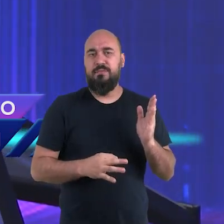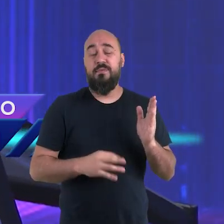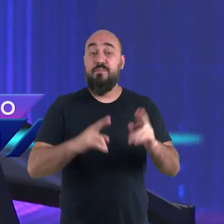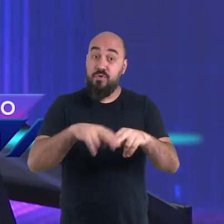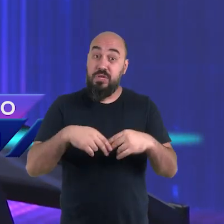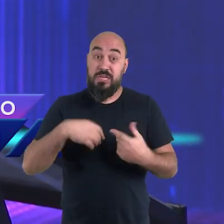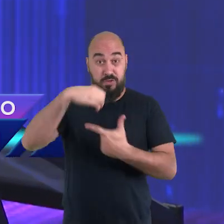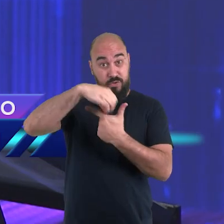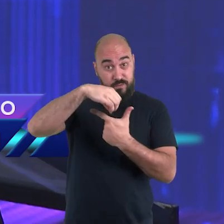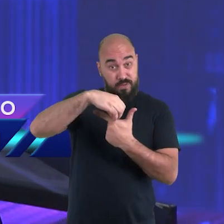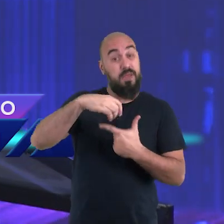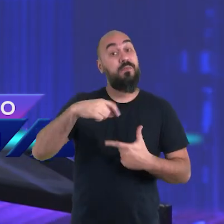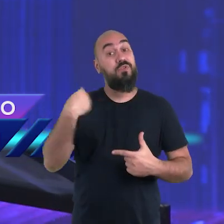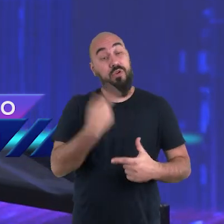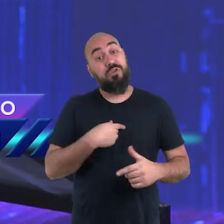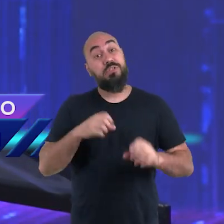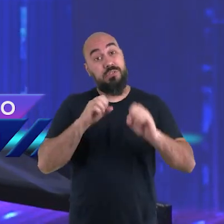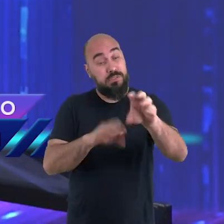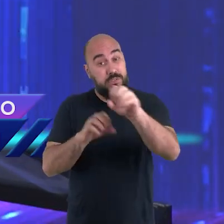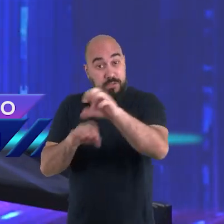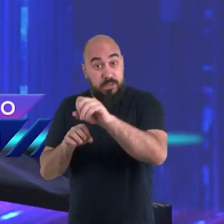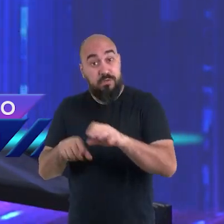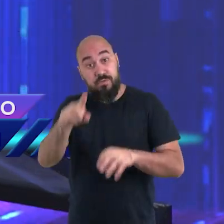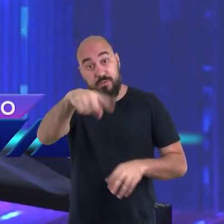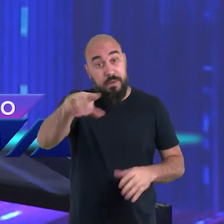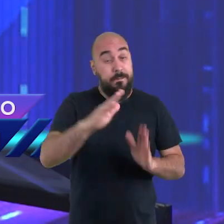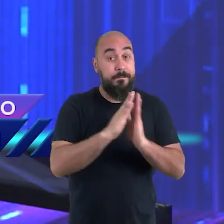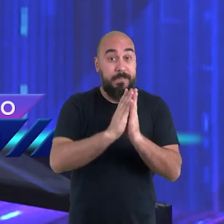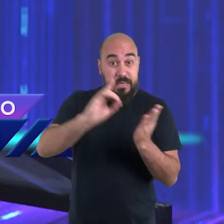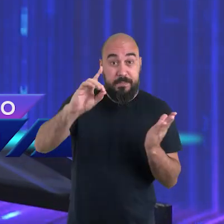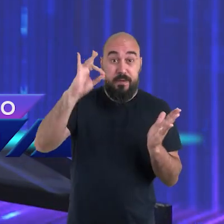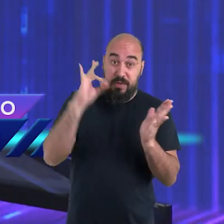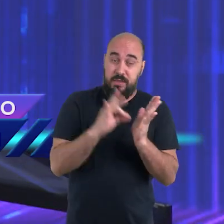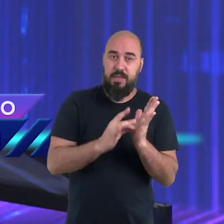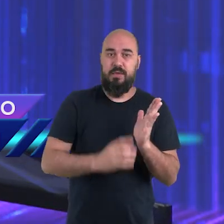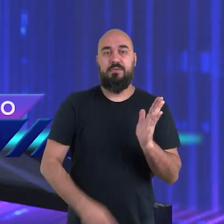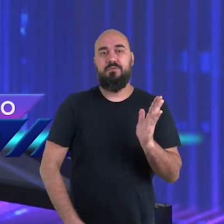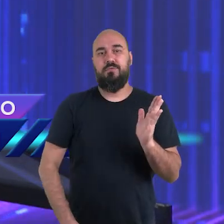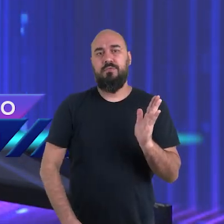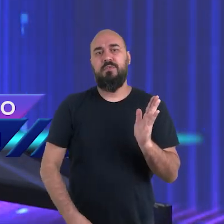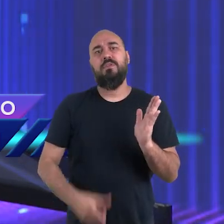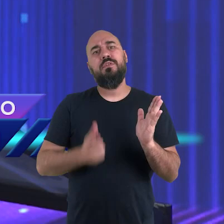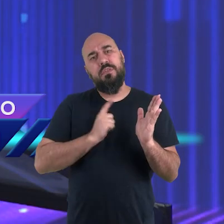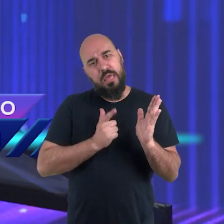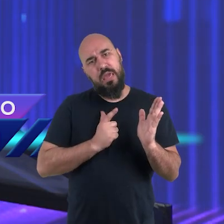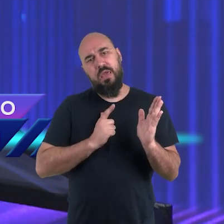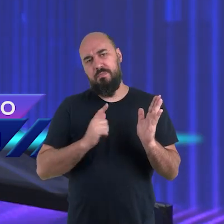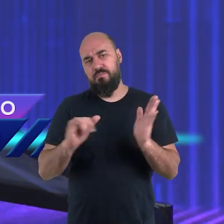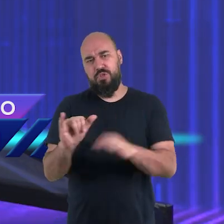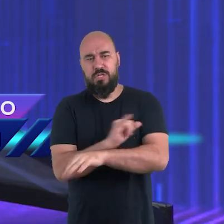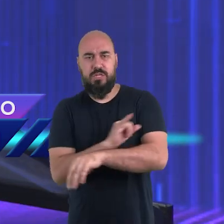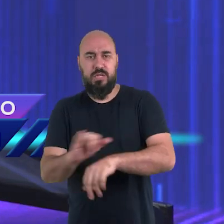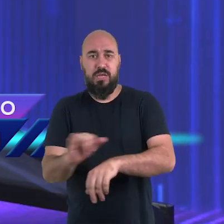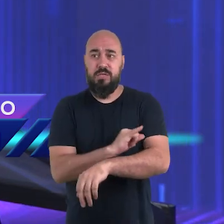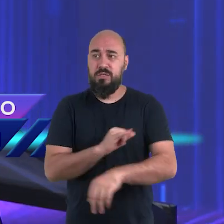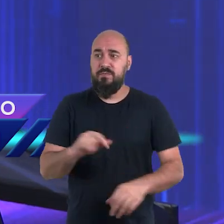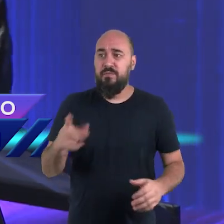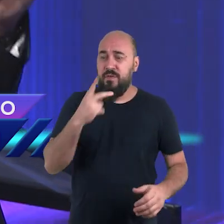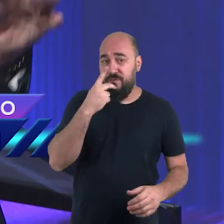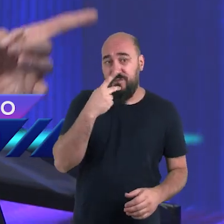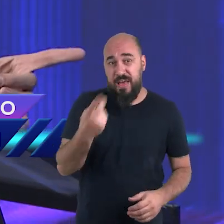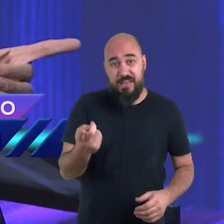se aprofunde cada vez mais. Há um método divino, ele cria um desapontamento, faz com que as